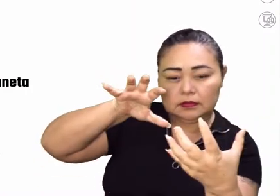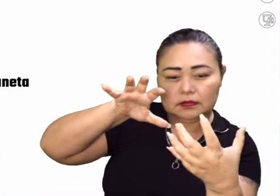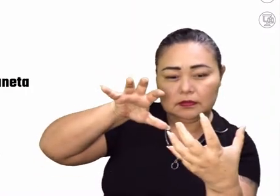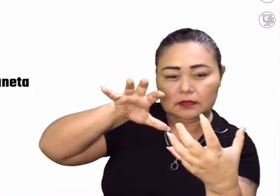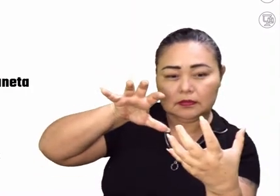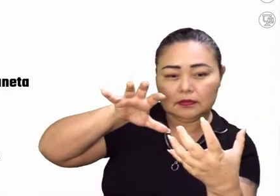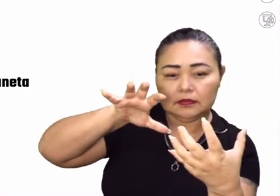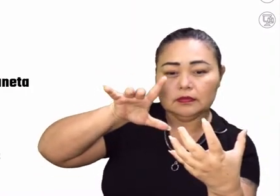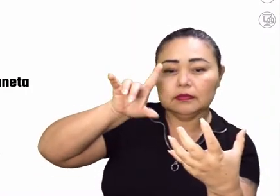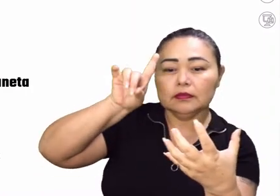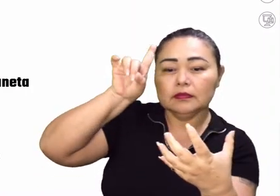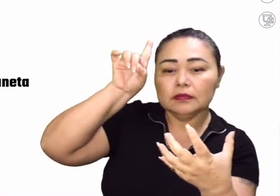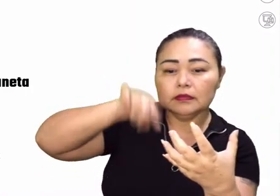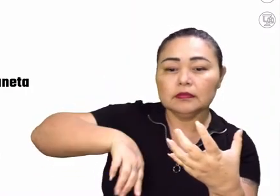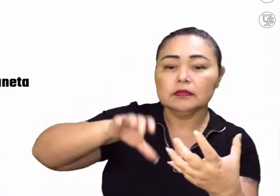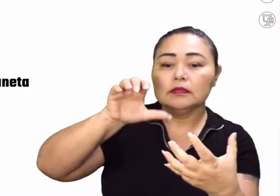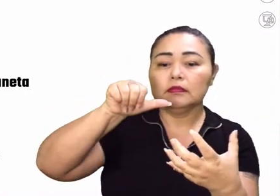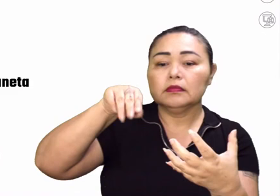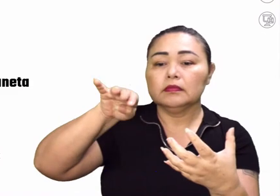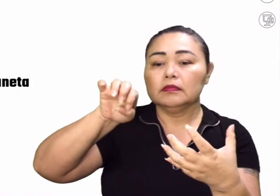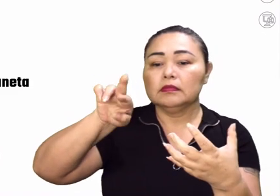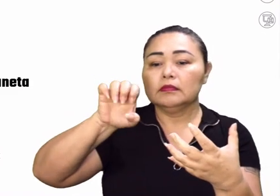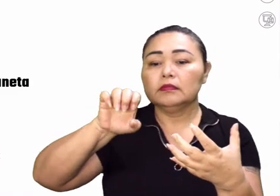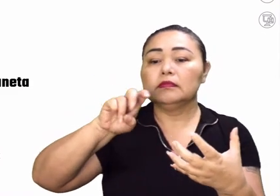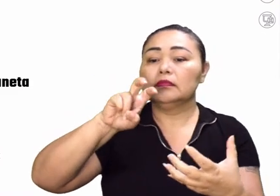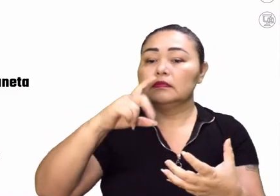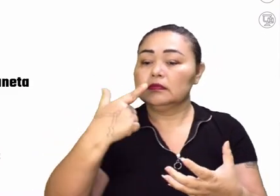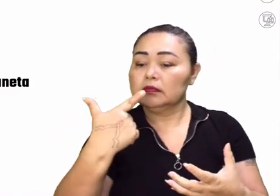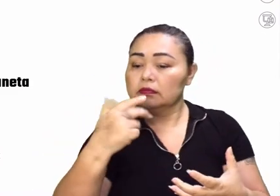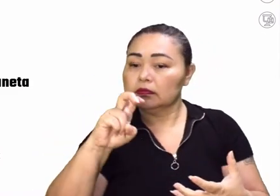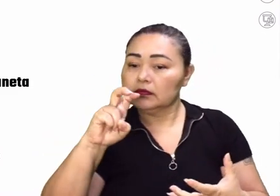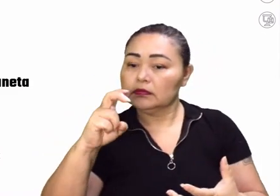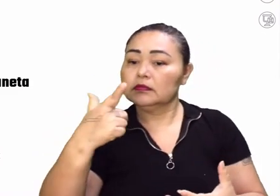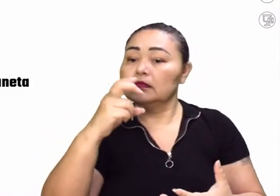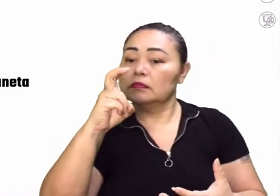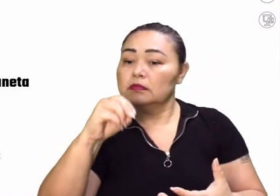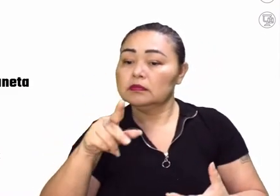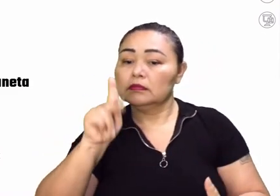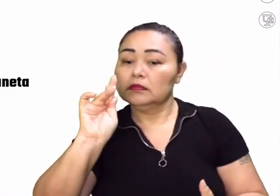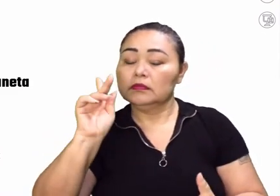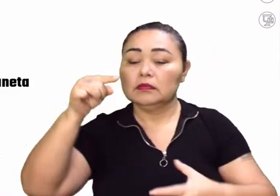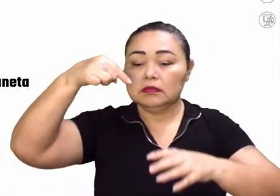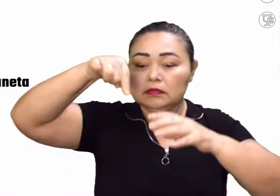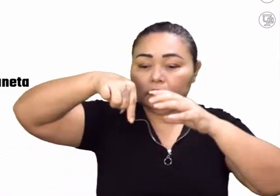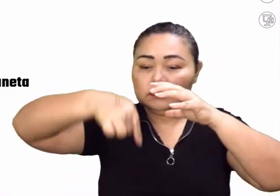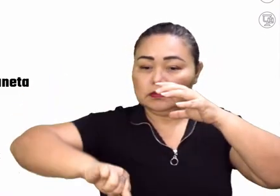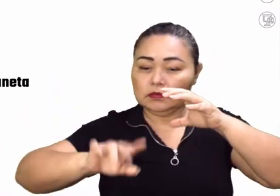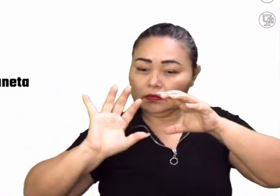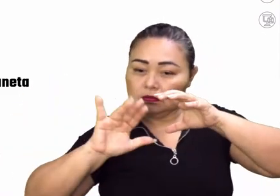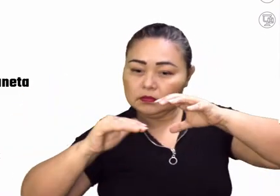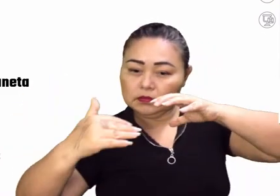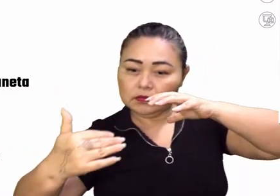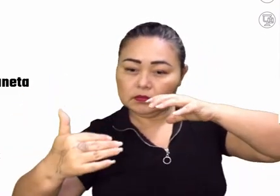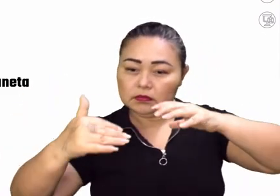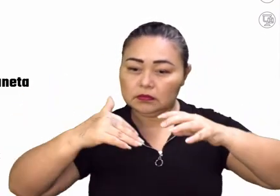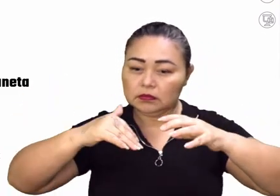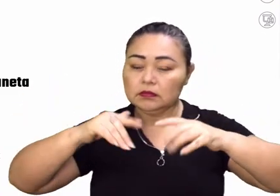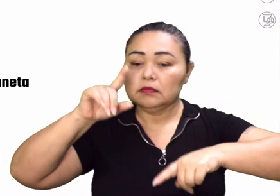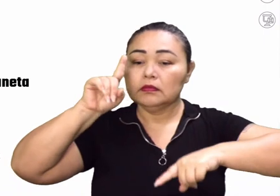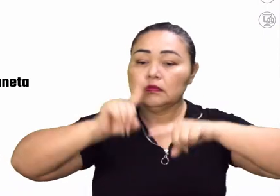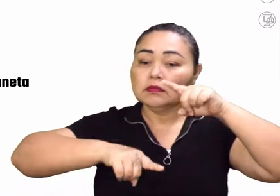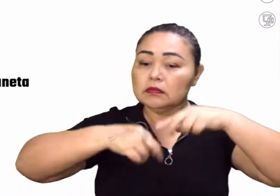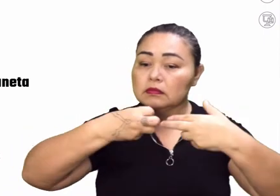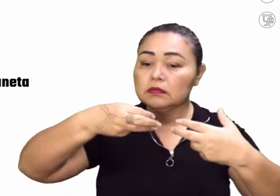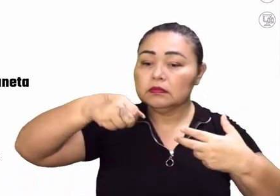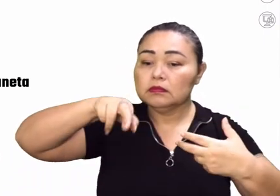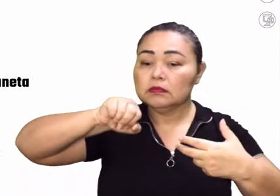Continental 25 a 50 km de profundidade a formação dela principal é por